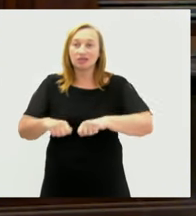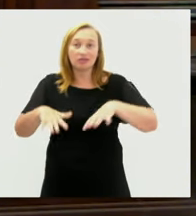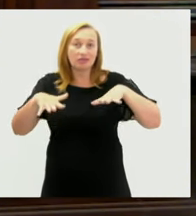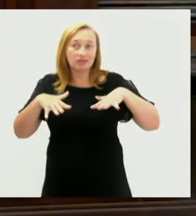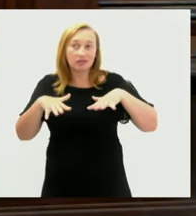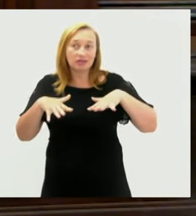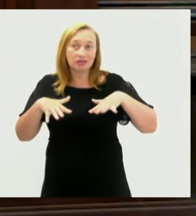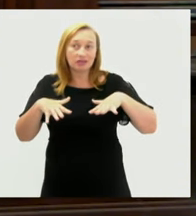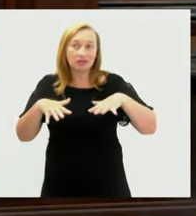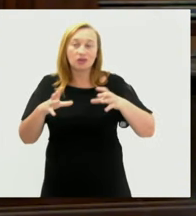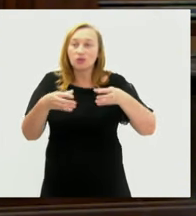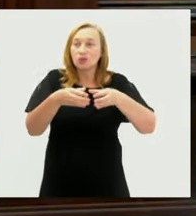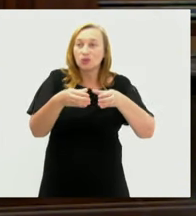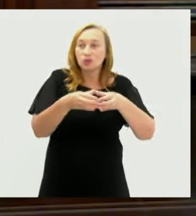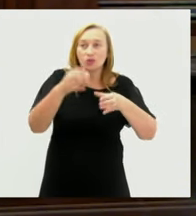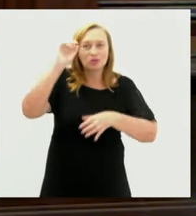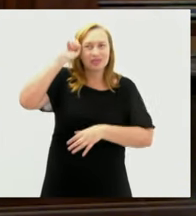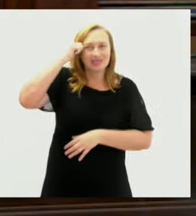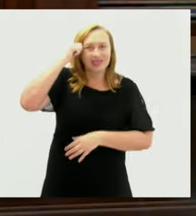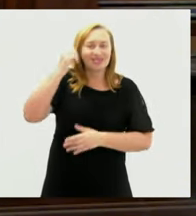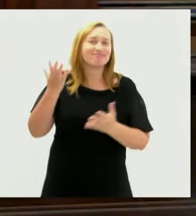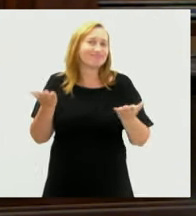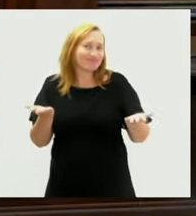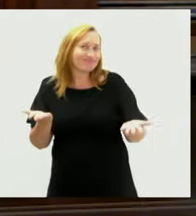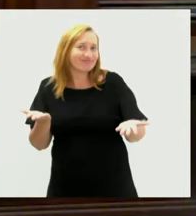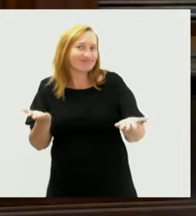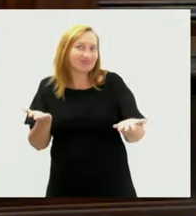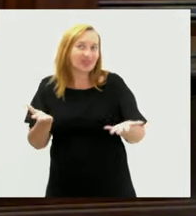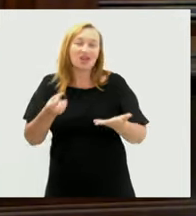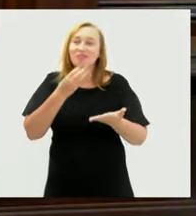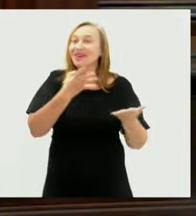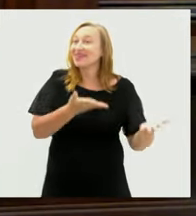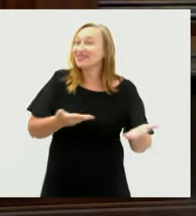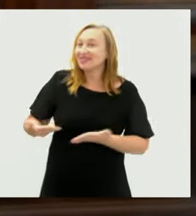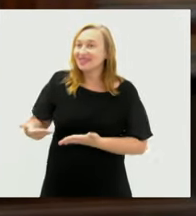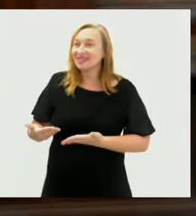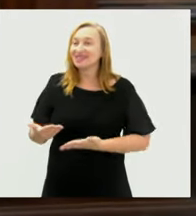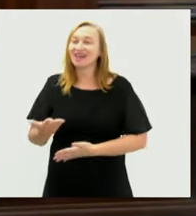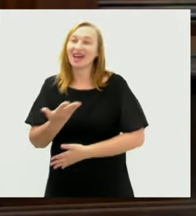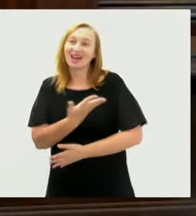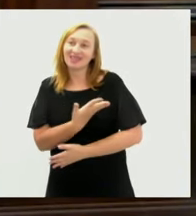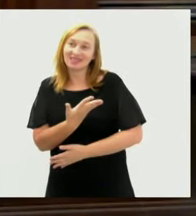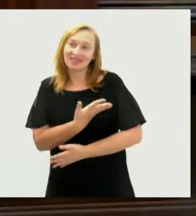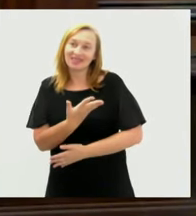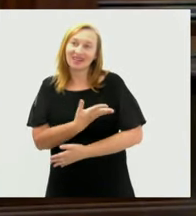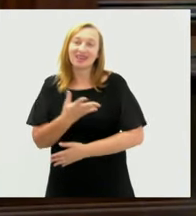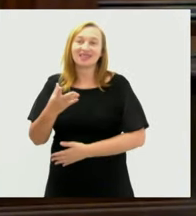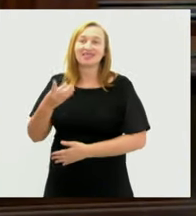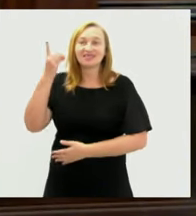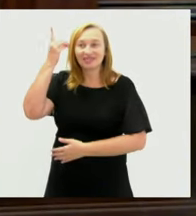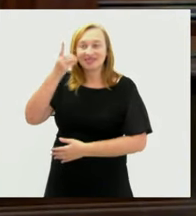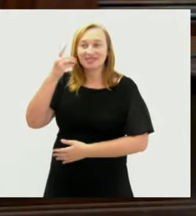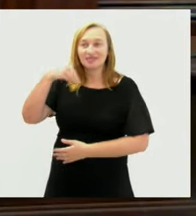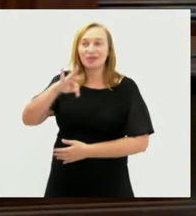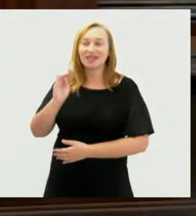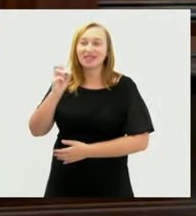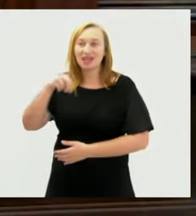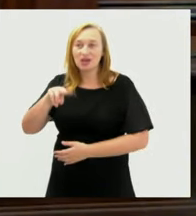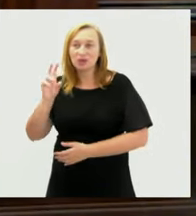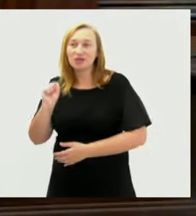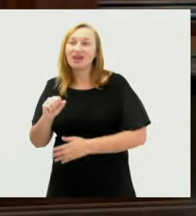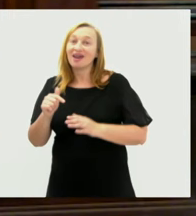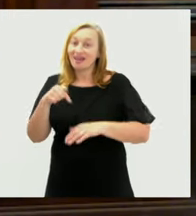uma bancada de negros e negras, né? Então, bem-vindo, querido deputado Matheus. Essa é a Casa do Povo,